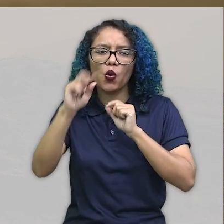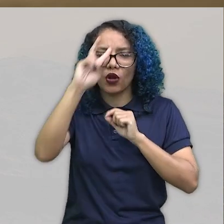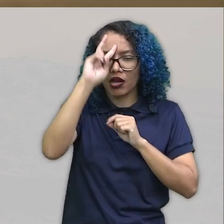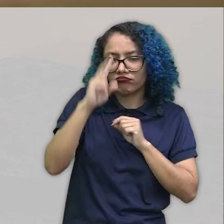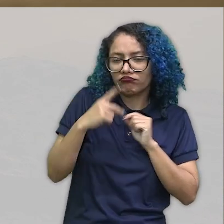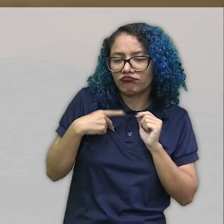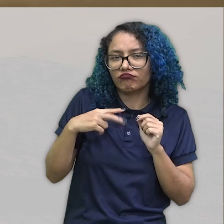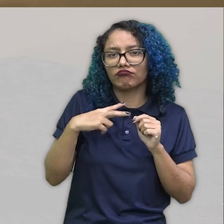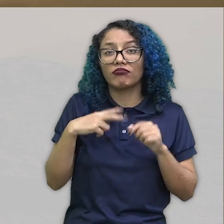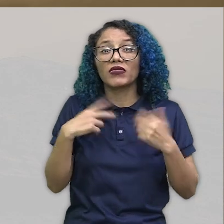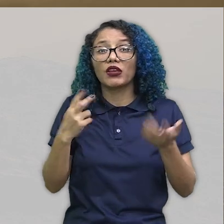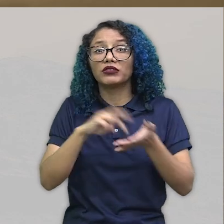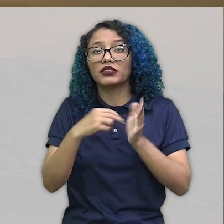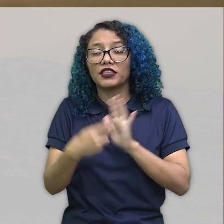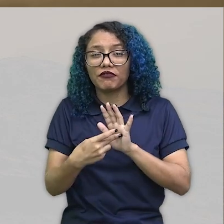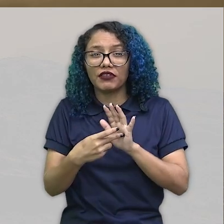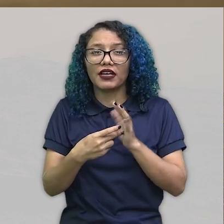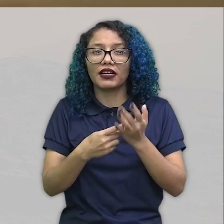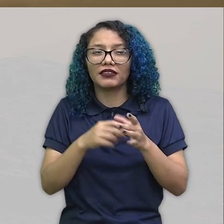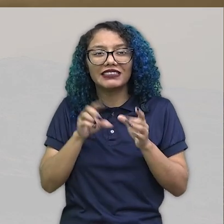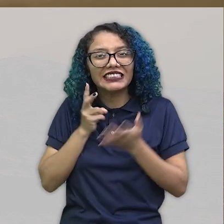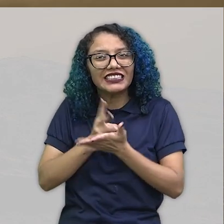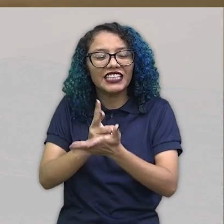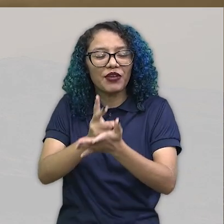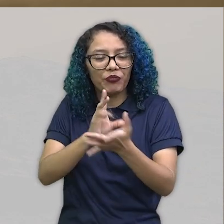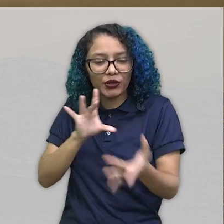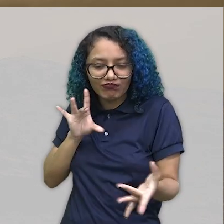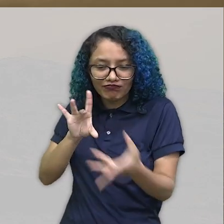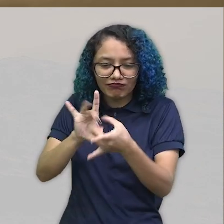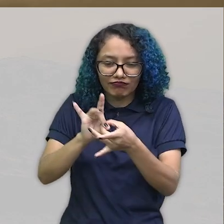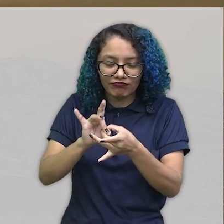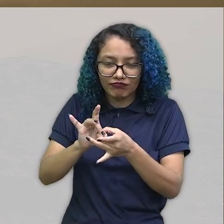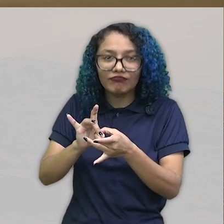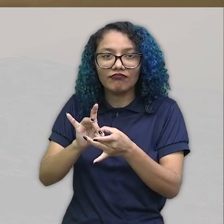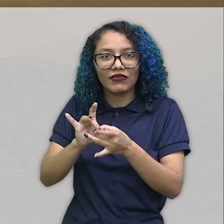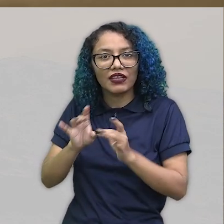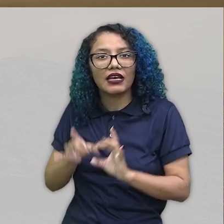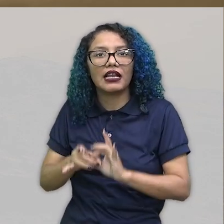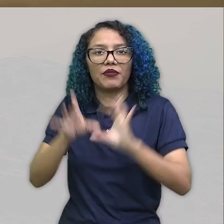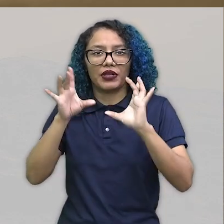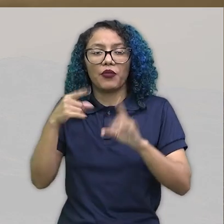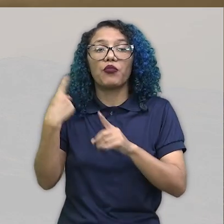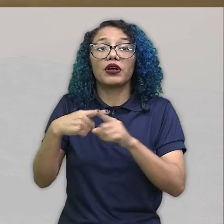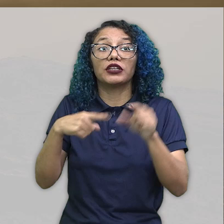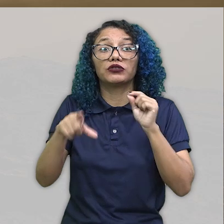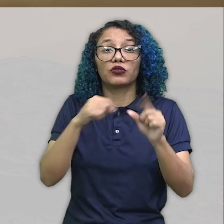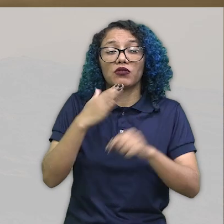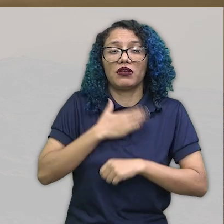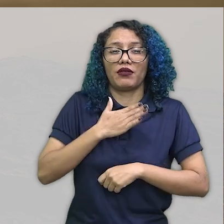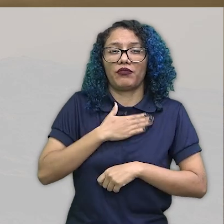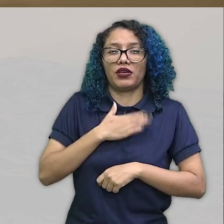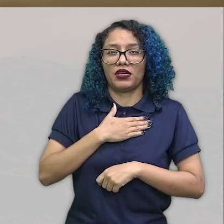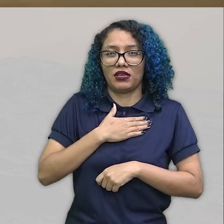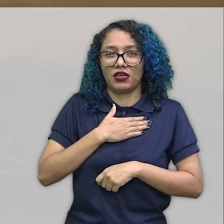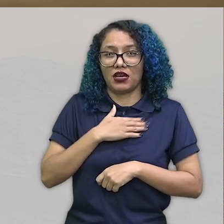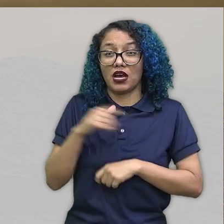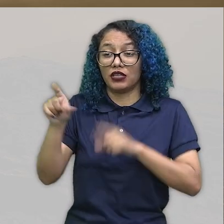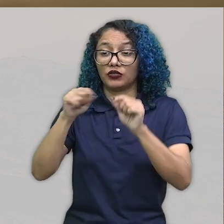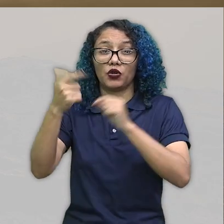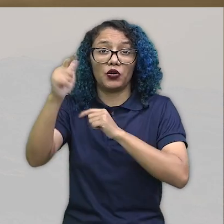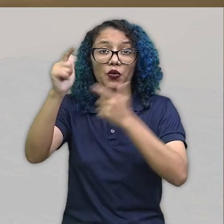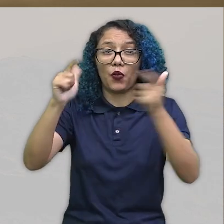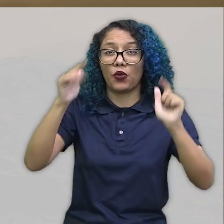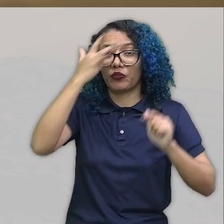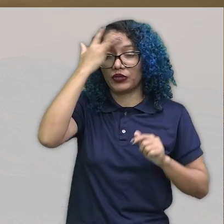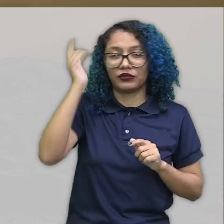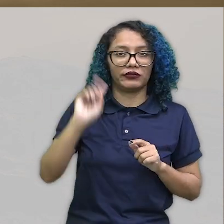sou condenado à liberdade na concepção existencialista. Por quê? Porque a escolha foi minha. Não foi de A, B,